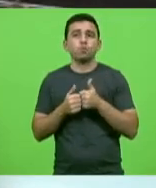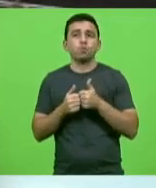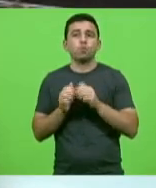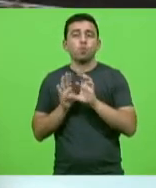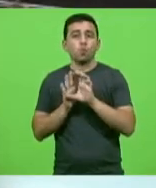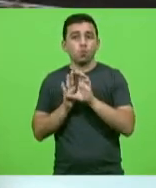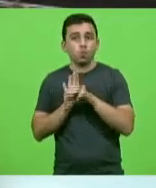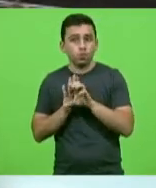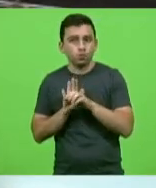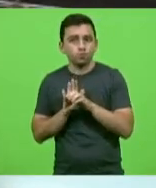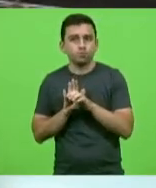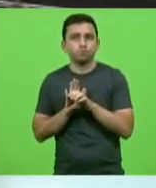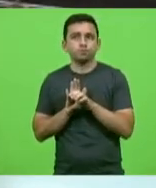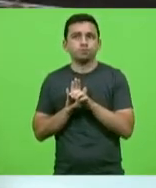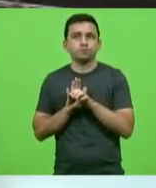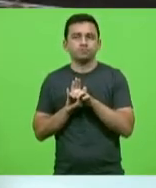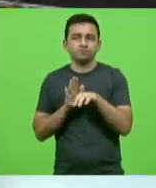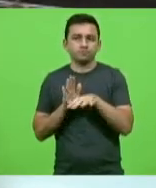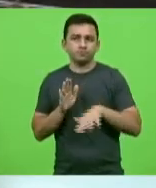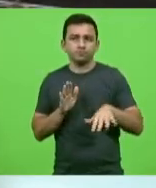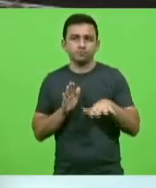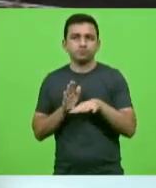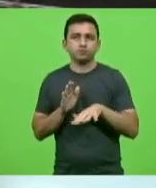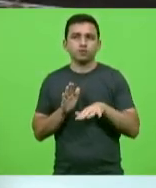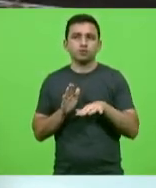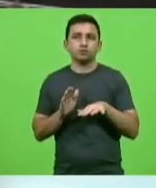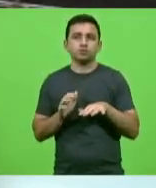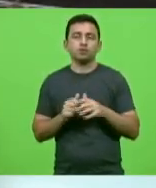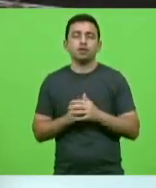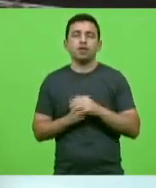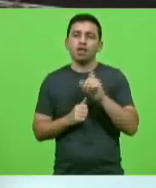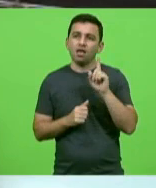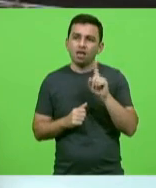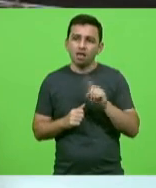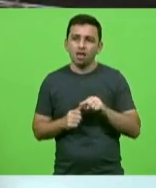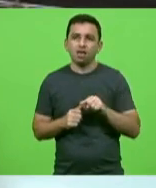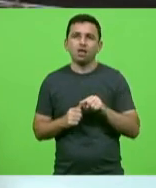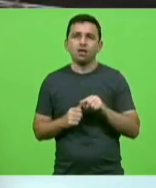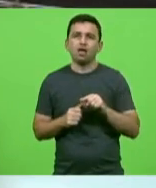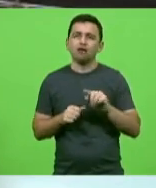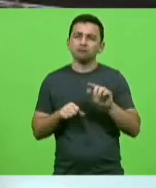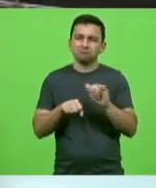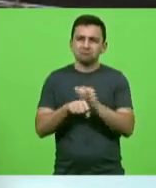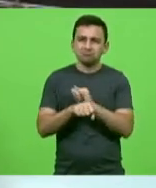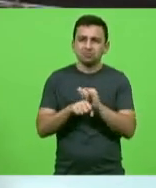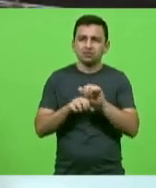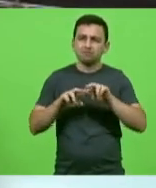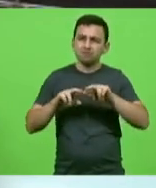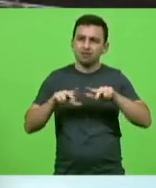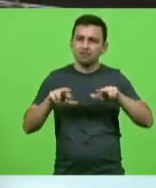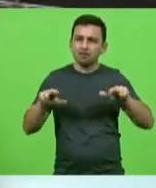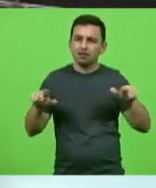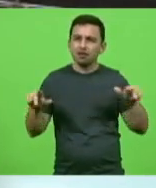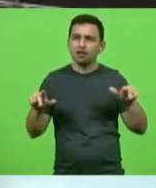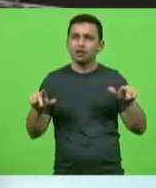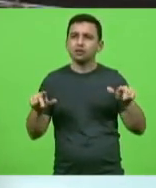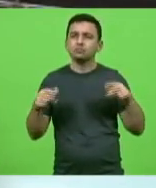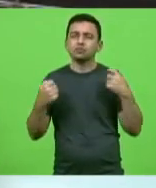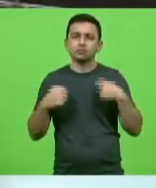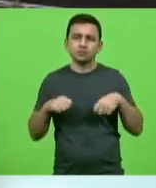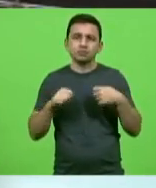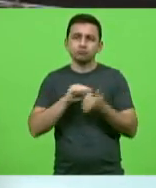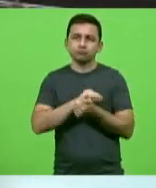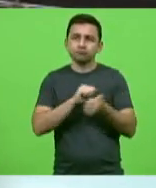conceitos Val fechar ou seja e parâmetros variáveis e consiste em adequar